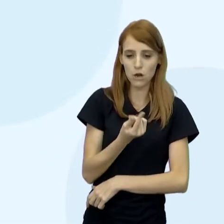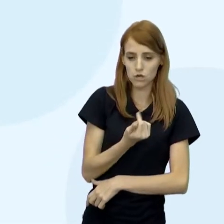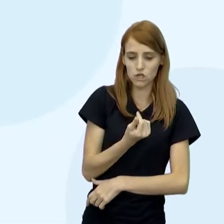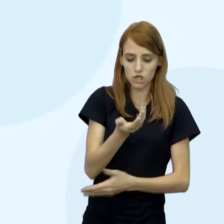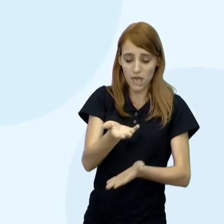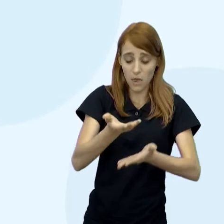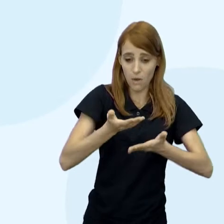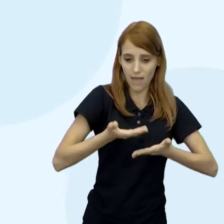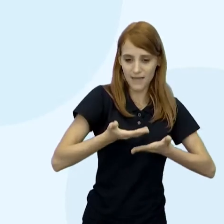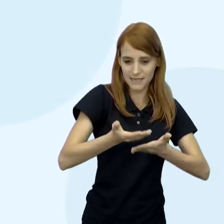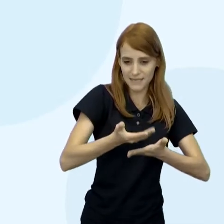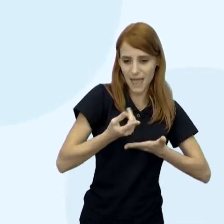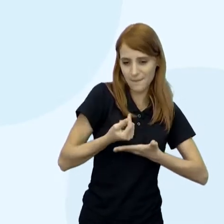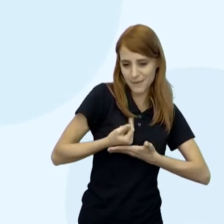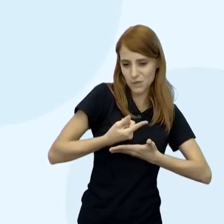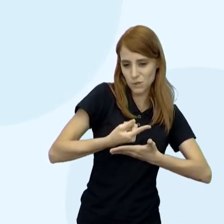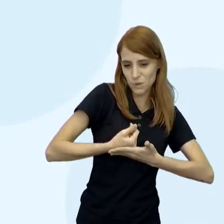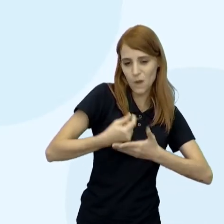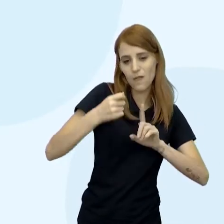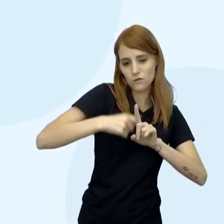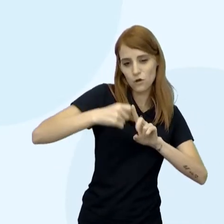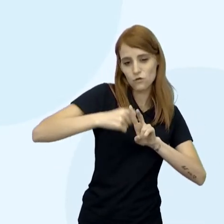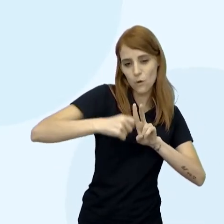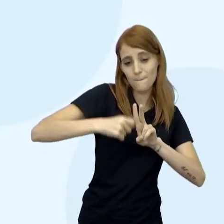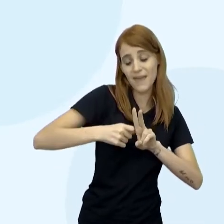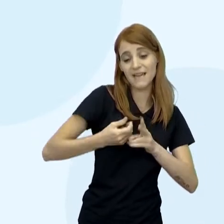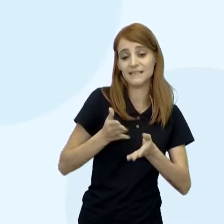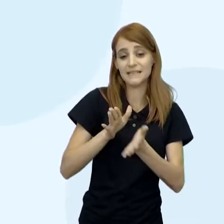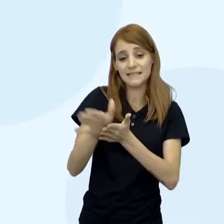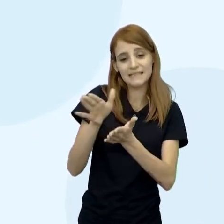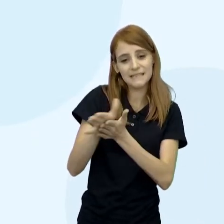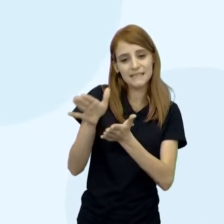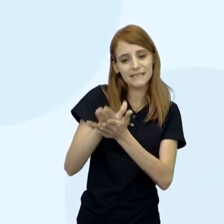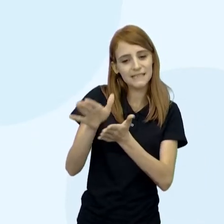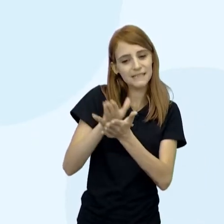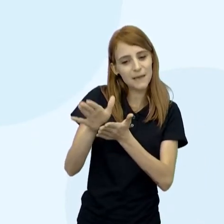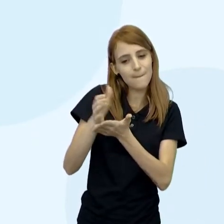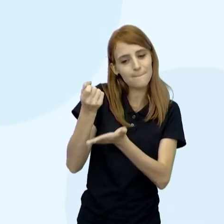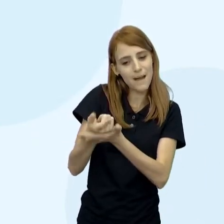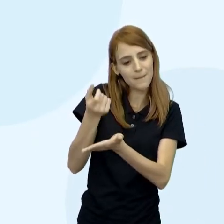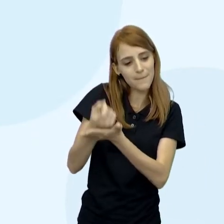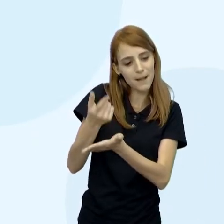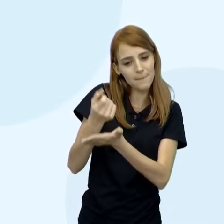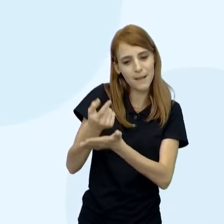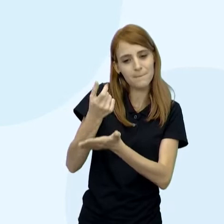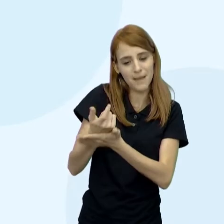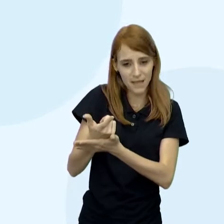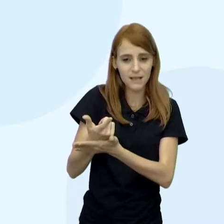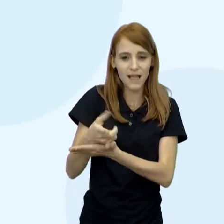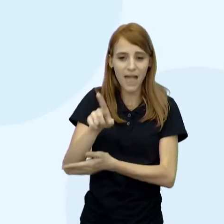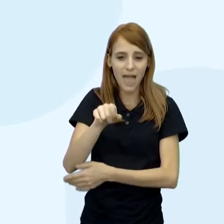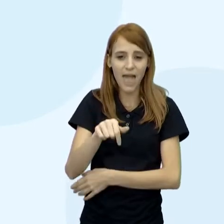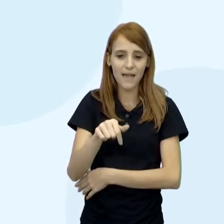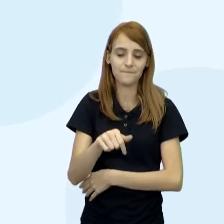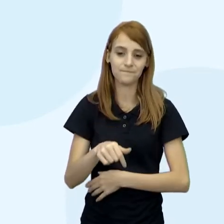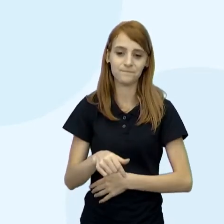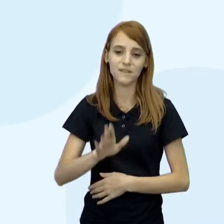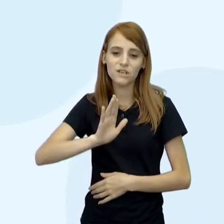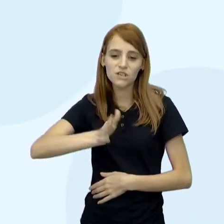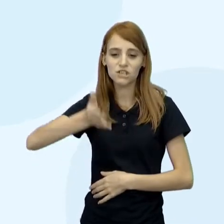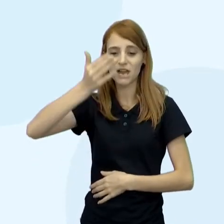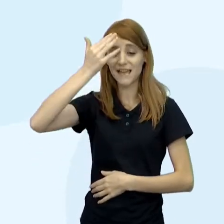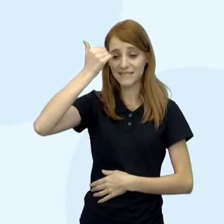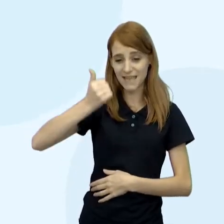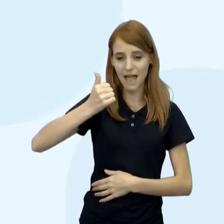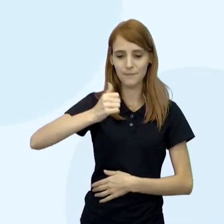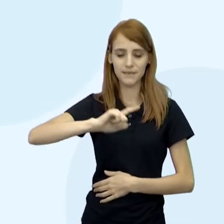ou no meu orçamento doméstico, e o que sai, que são os orçamentos previstos. Esses orçamentos previstos, eles estão divididos aí